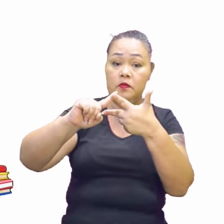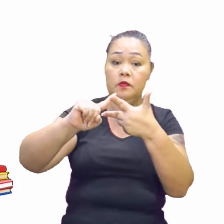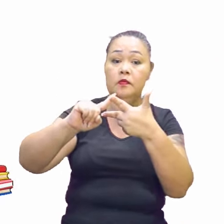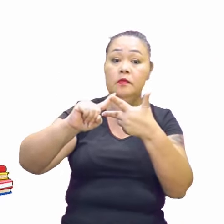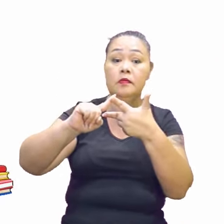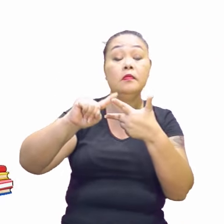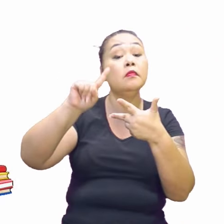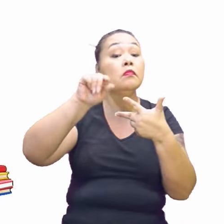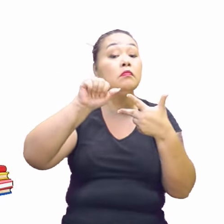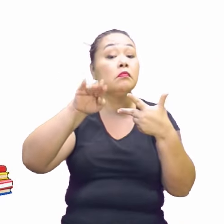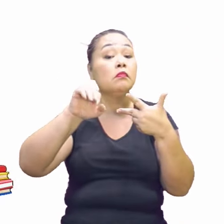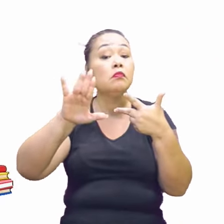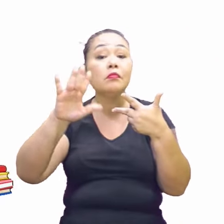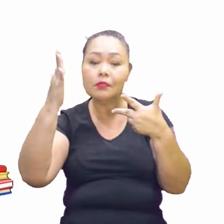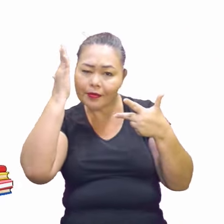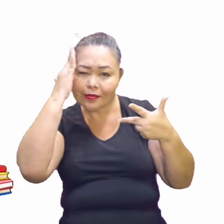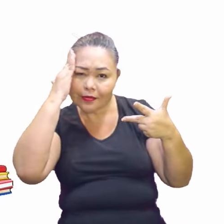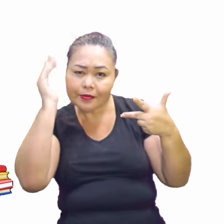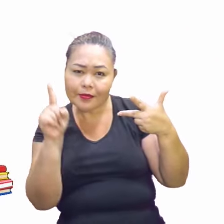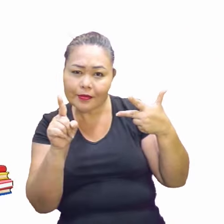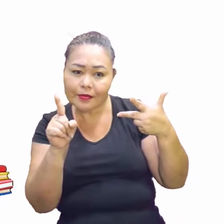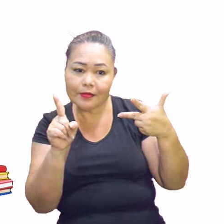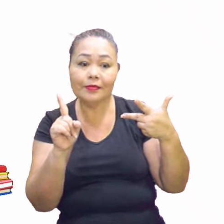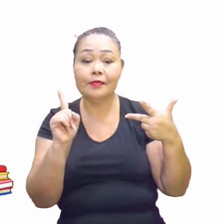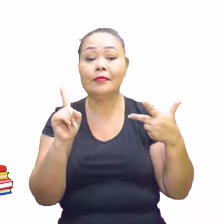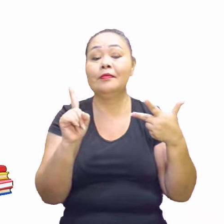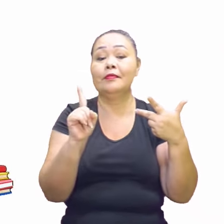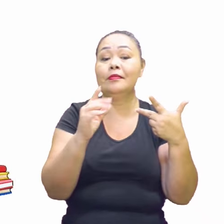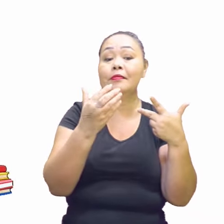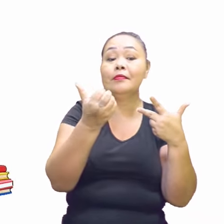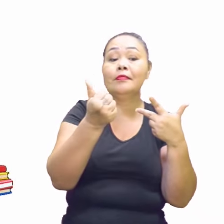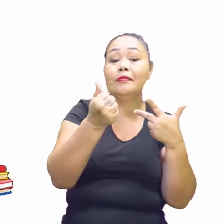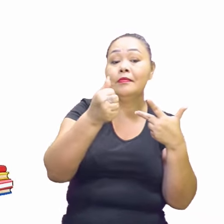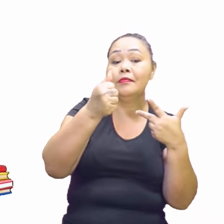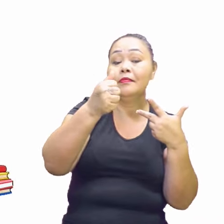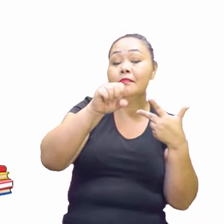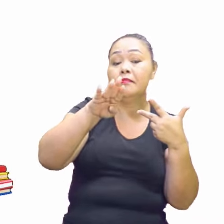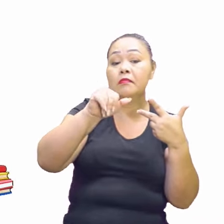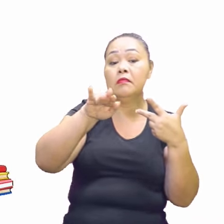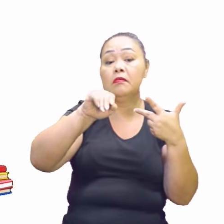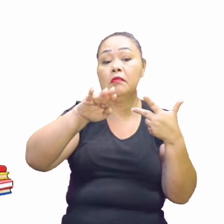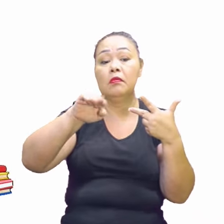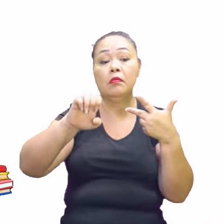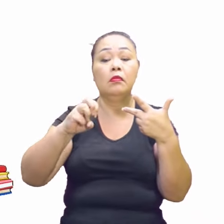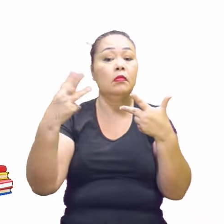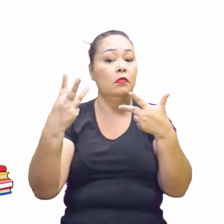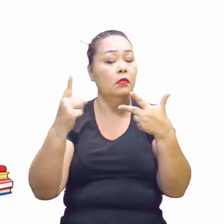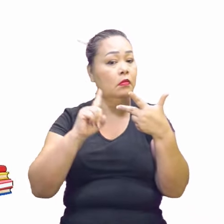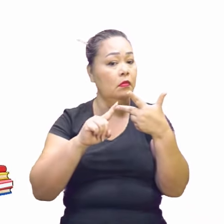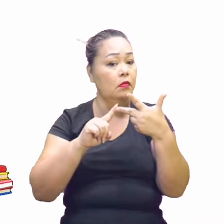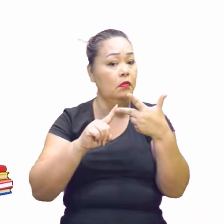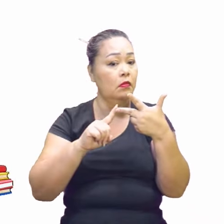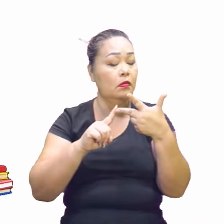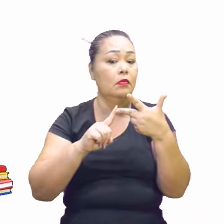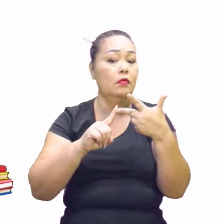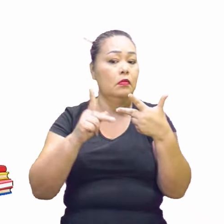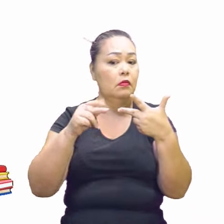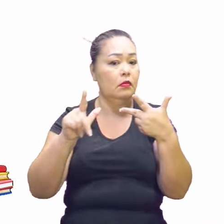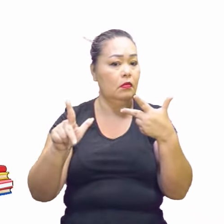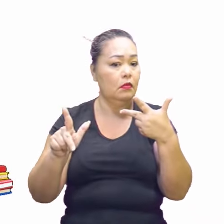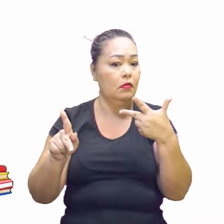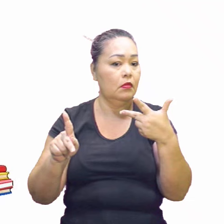plural. Sabíeis do caso? E o quais de vós sabiam que está na terceira pessoa do